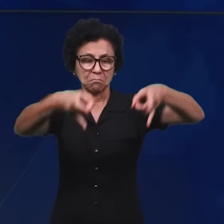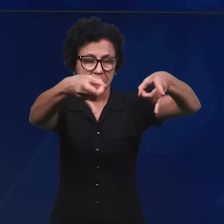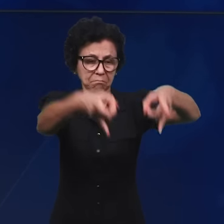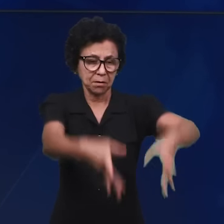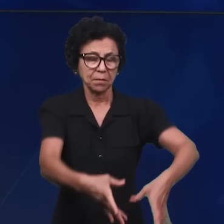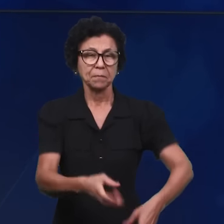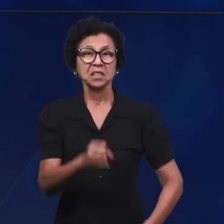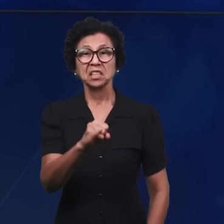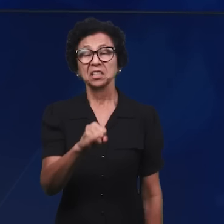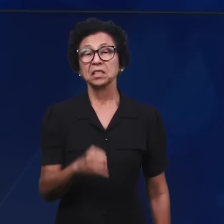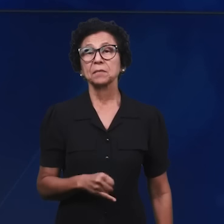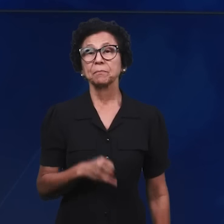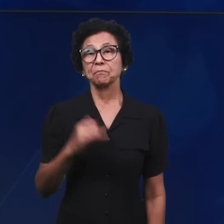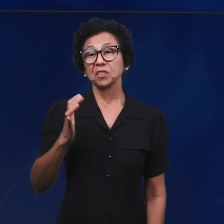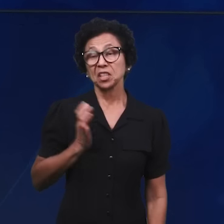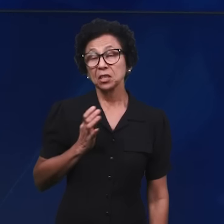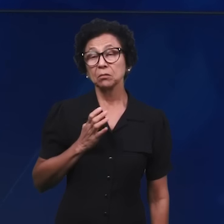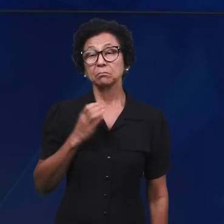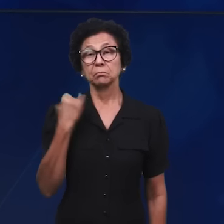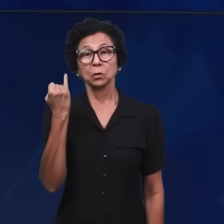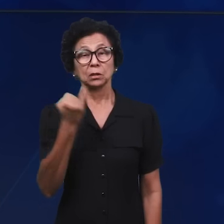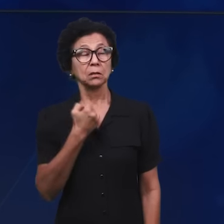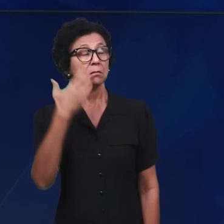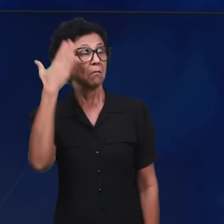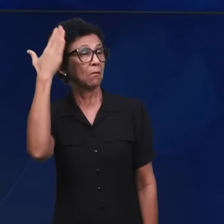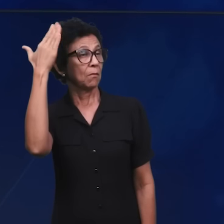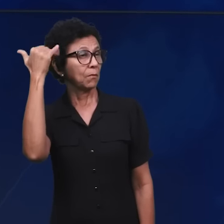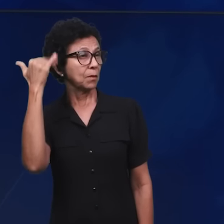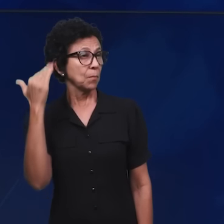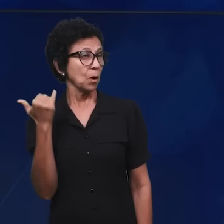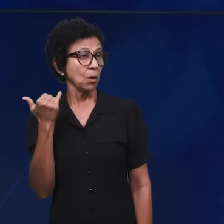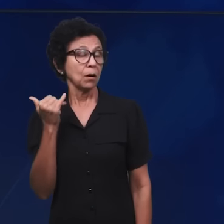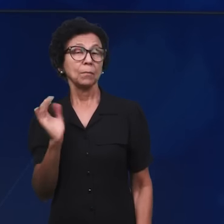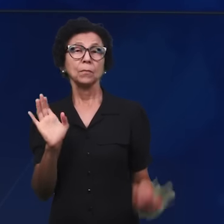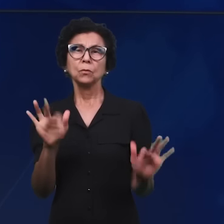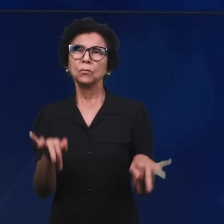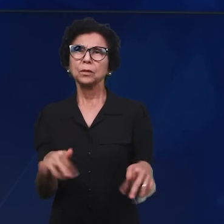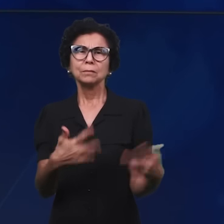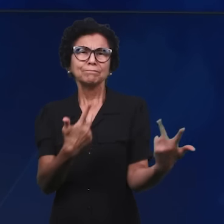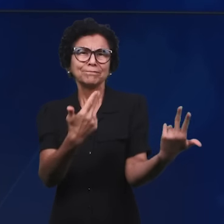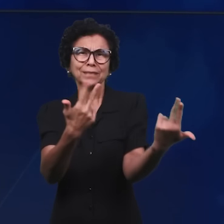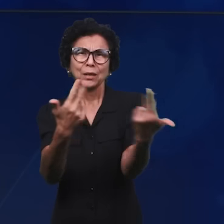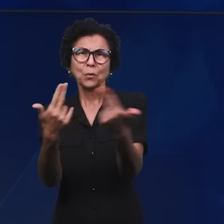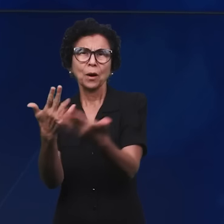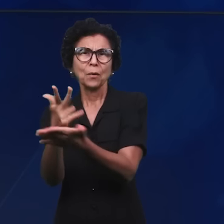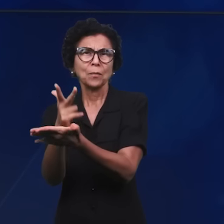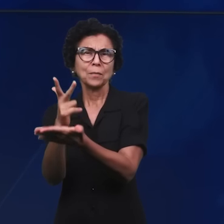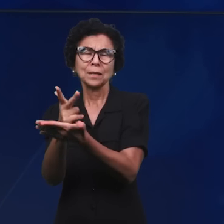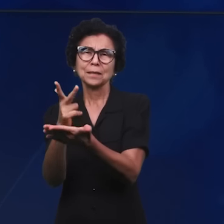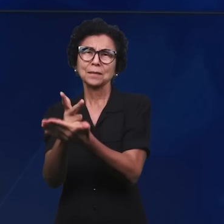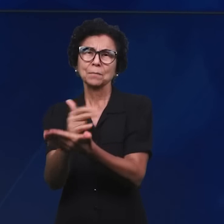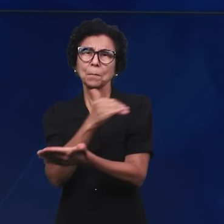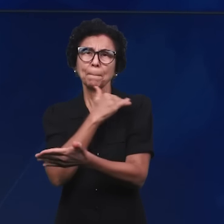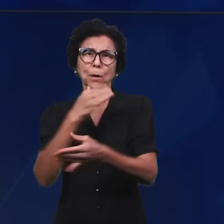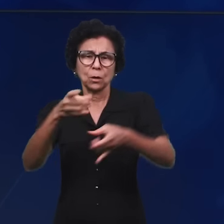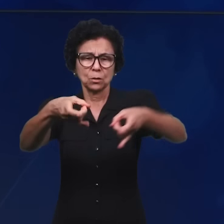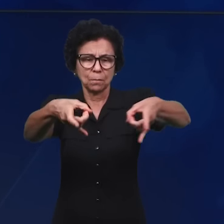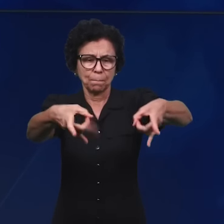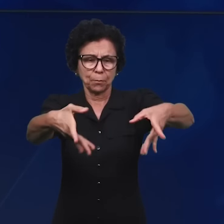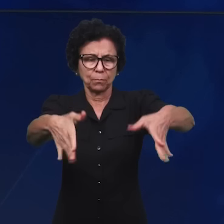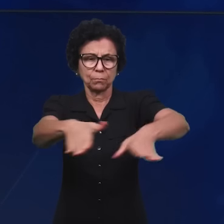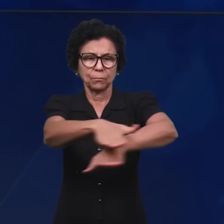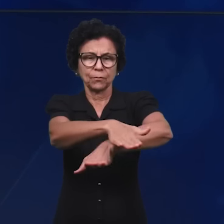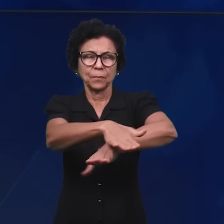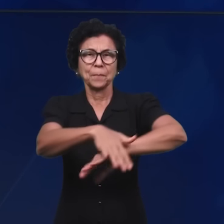famosos, pobres, o fim é o mesmo, é a sepultura. Mas aquele homem descobriu uma